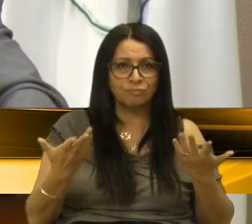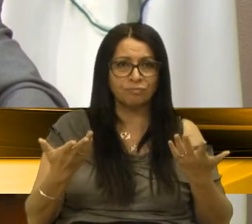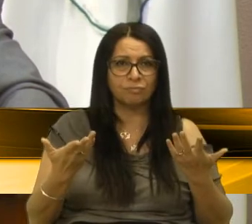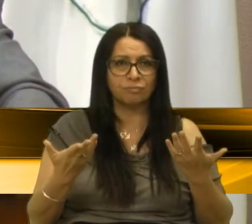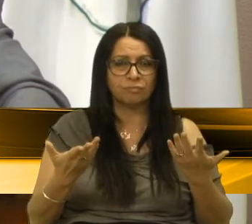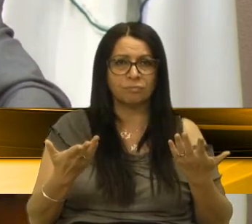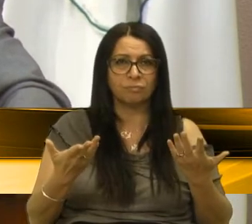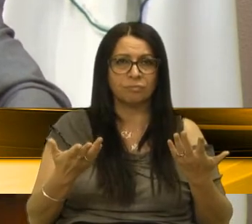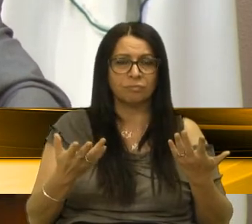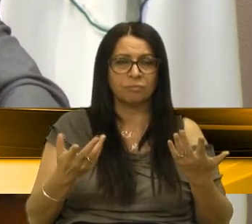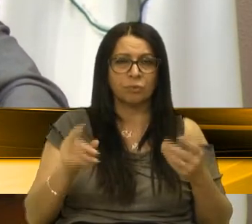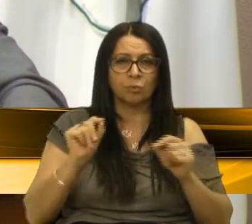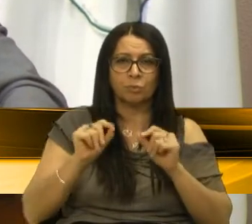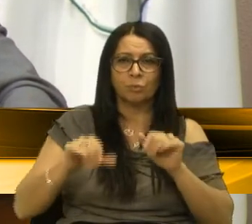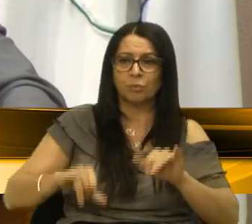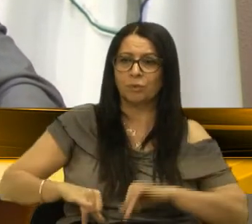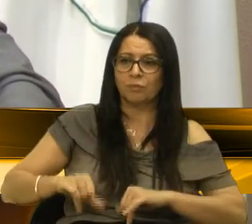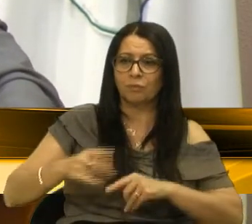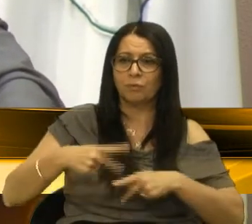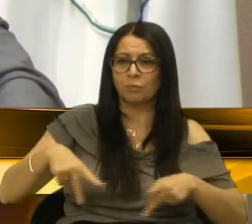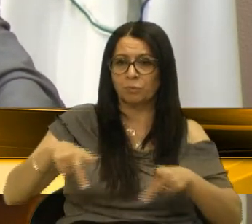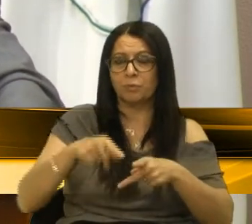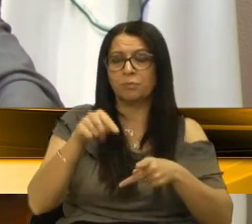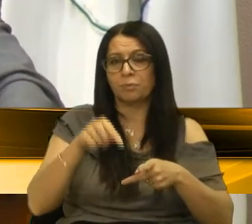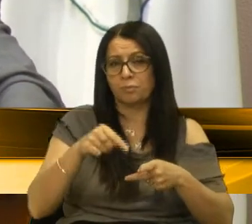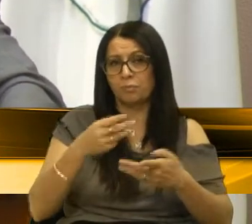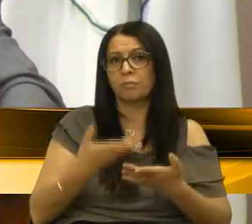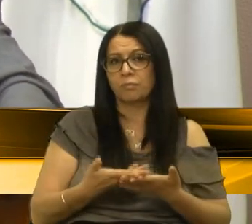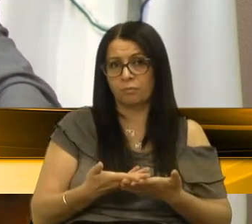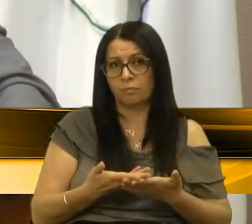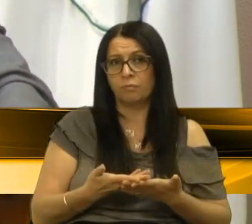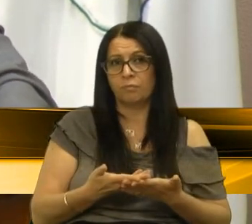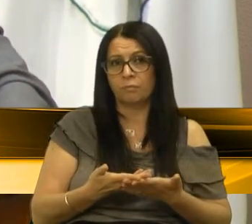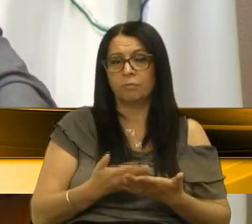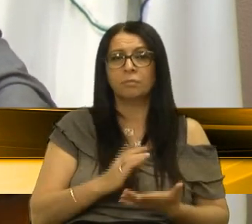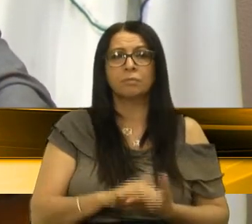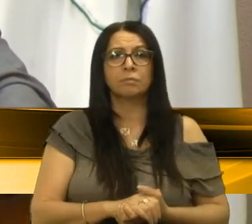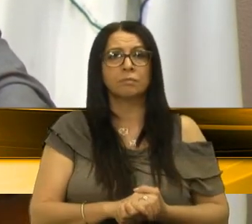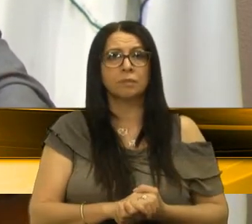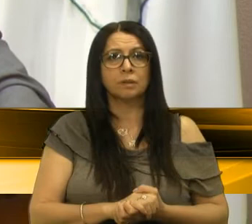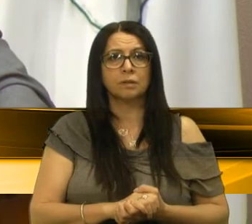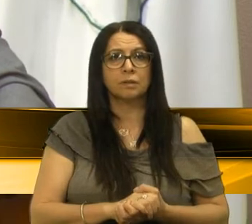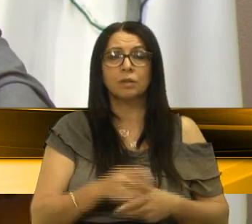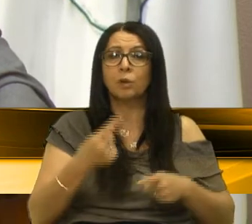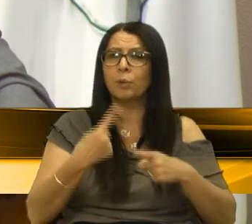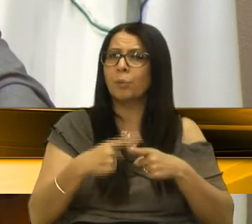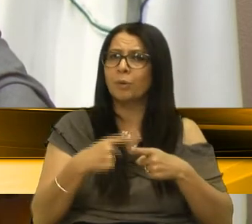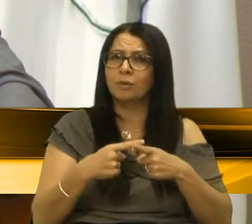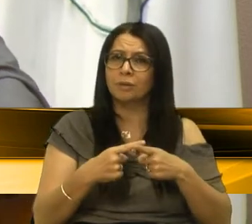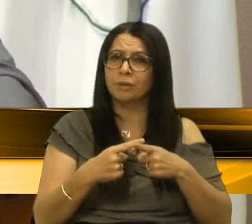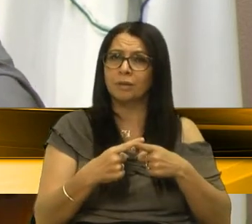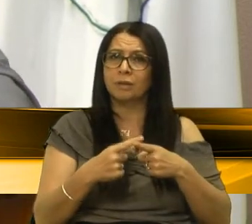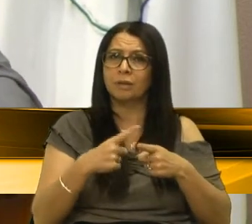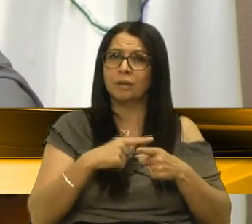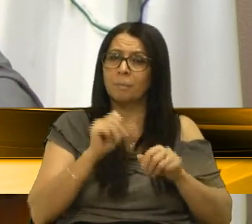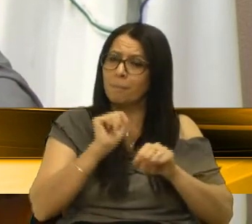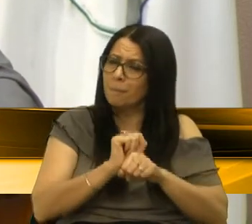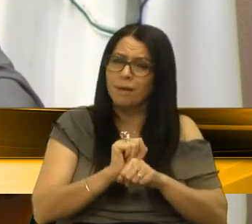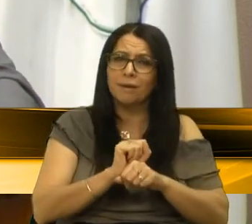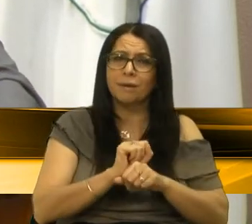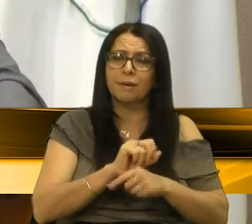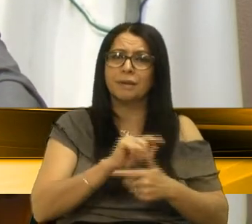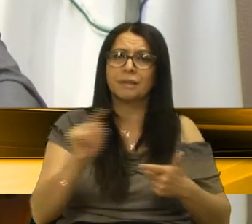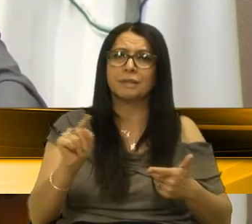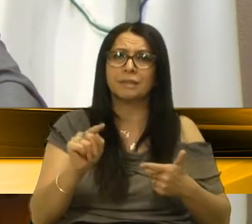sacrifício da nossa população. E mais, por que estancar essa sangria e